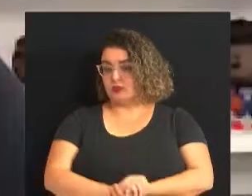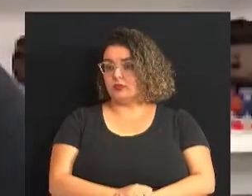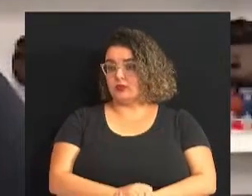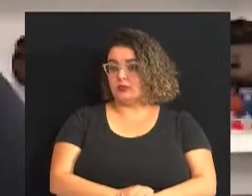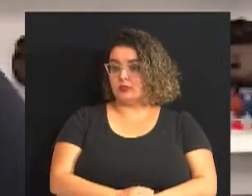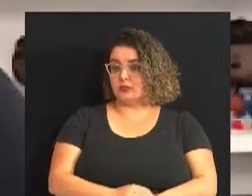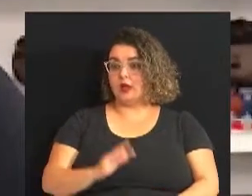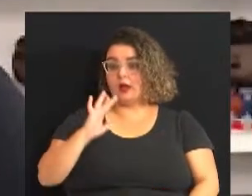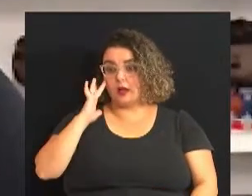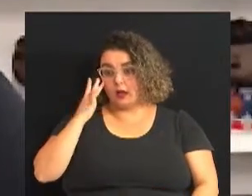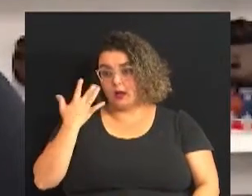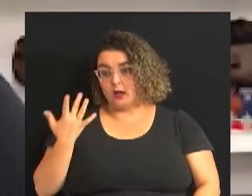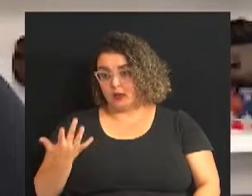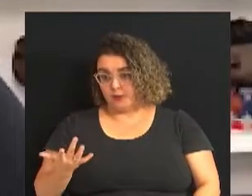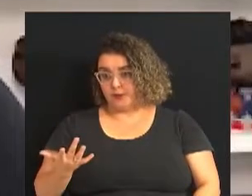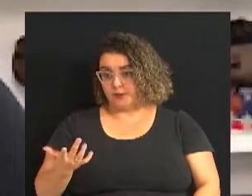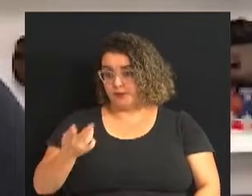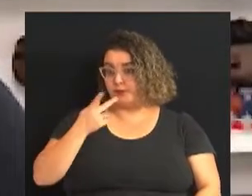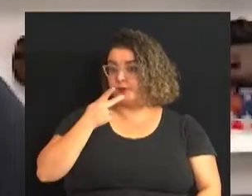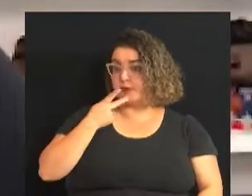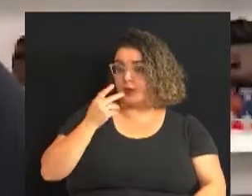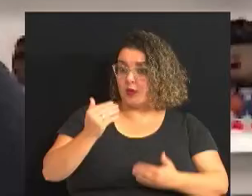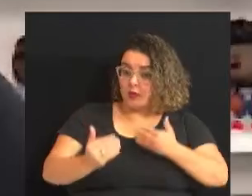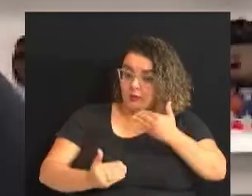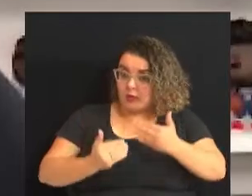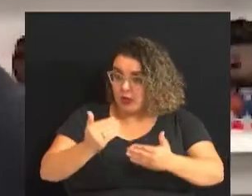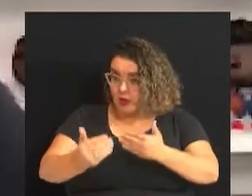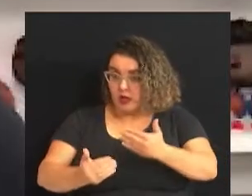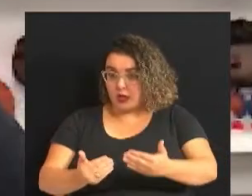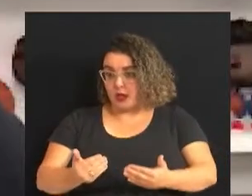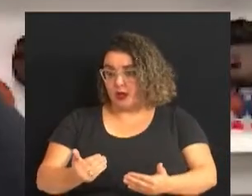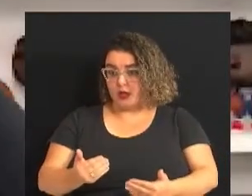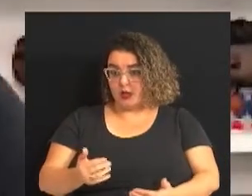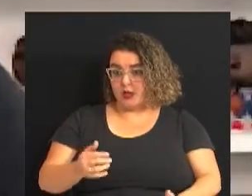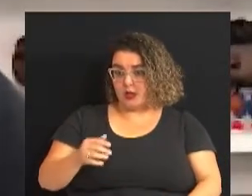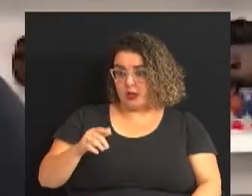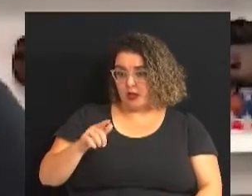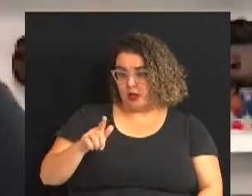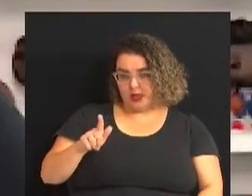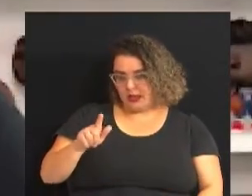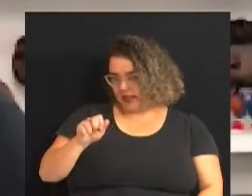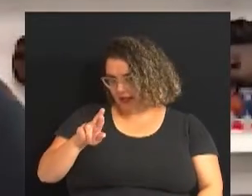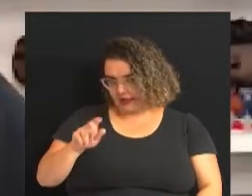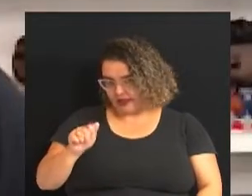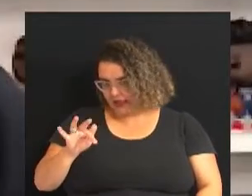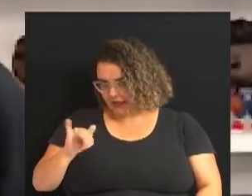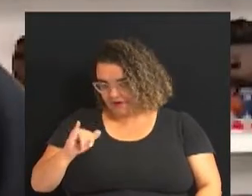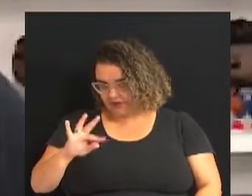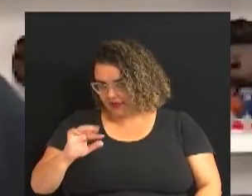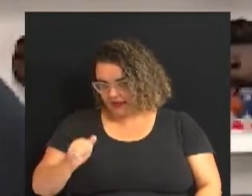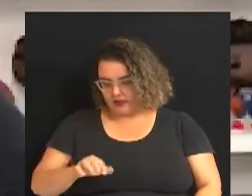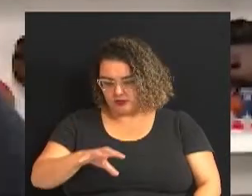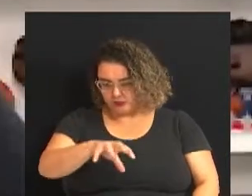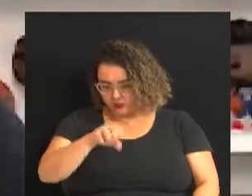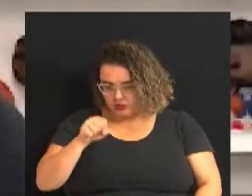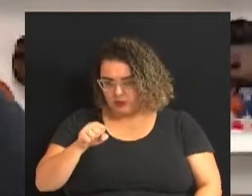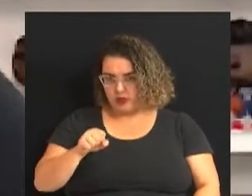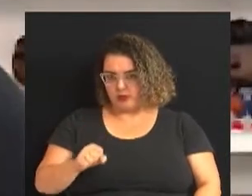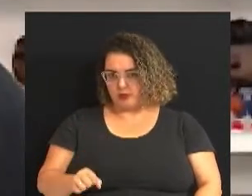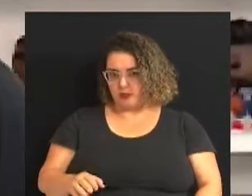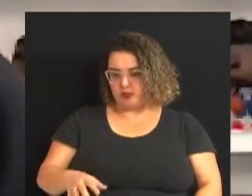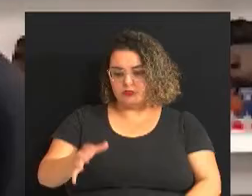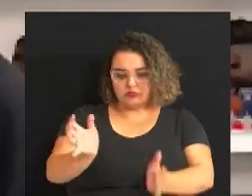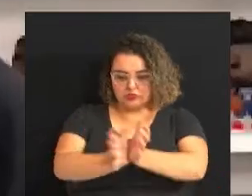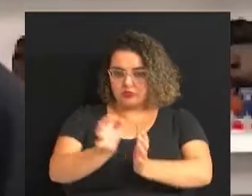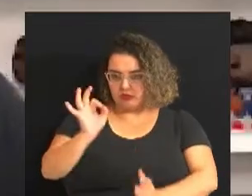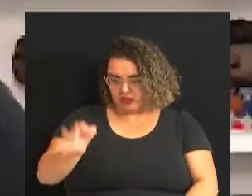assim, vamos falar passo a passo. Ele foi draftado pelo time certo. É um time que trabalha bem os prospectos. Eles